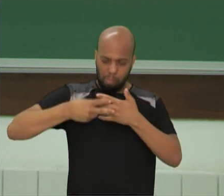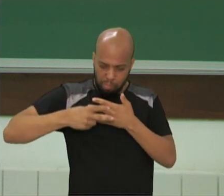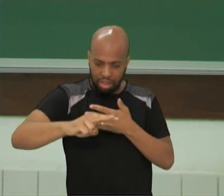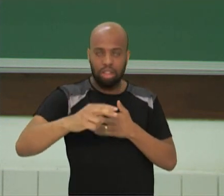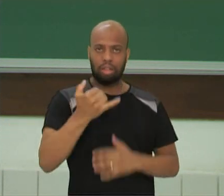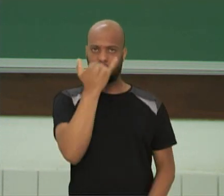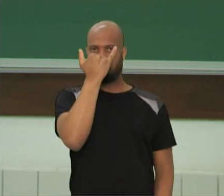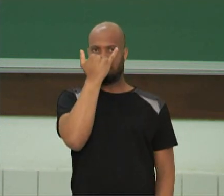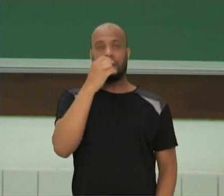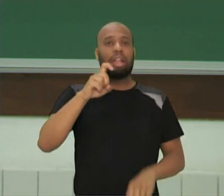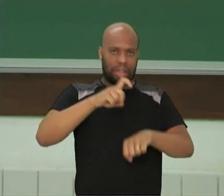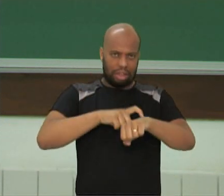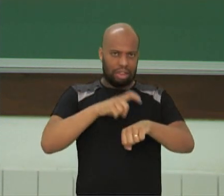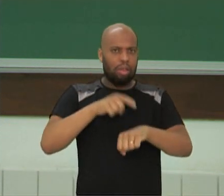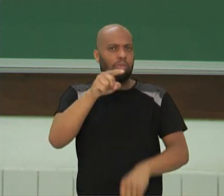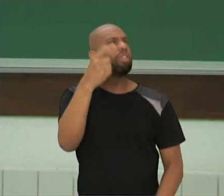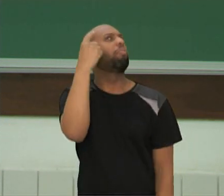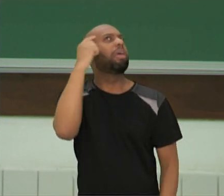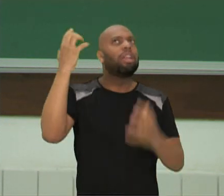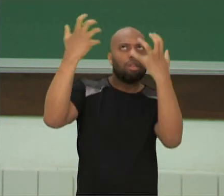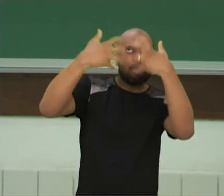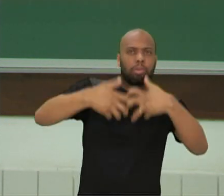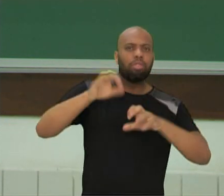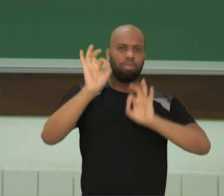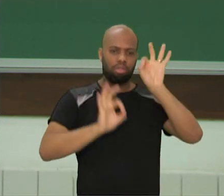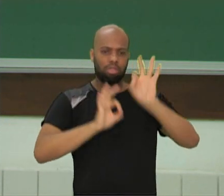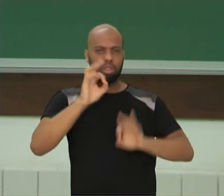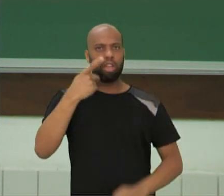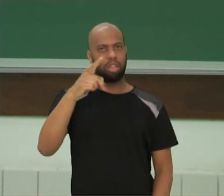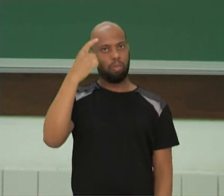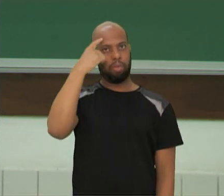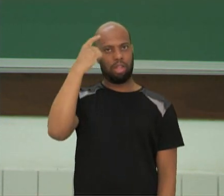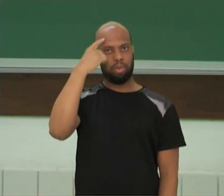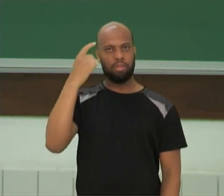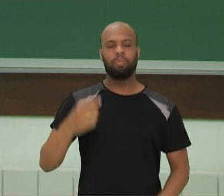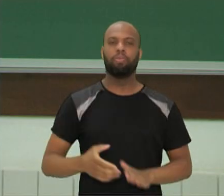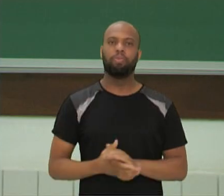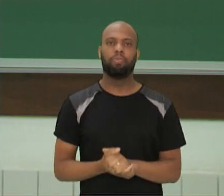consequências? Eu vou deixar um tempo só para você refletir e organizar as suas ideias.